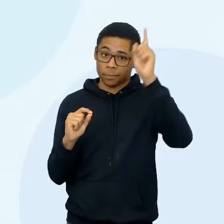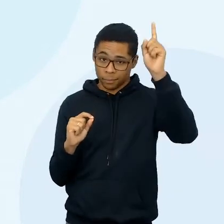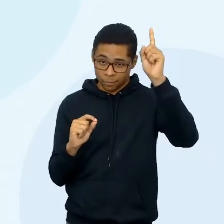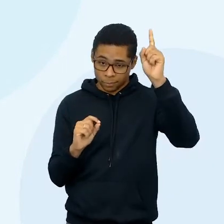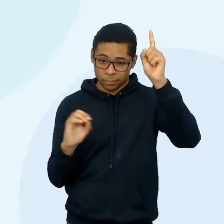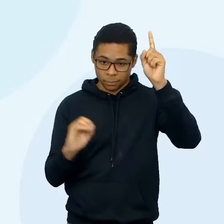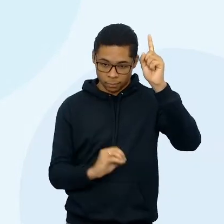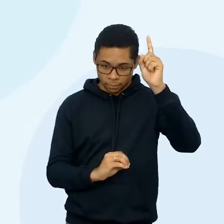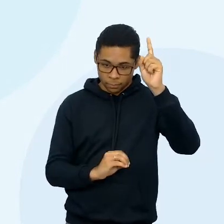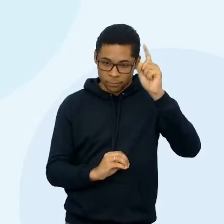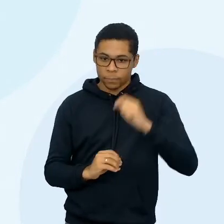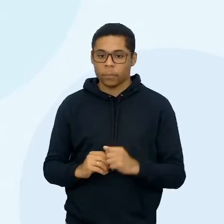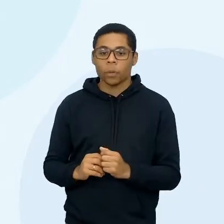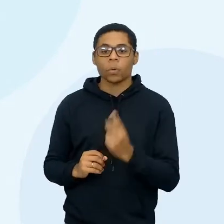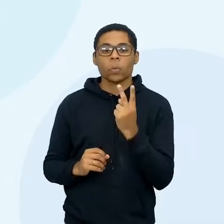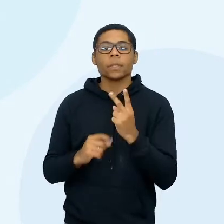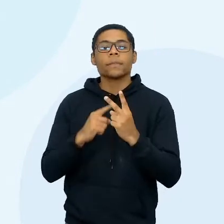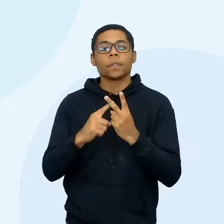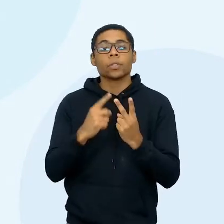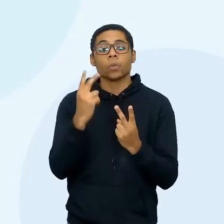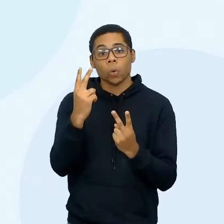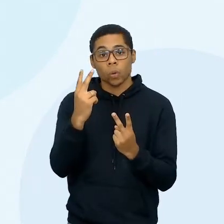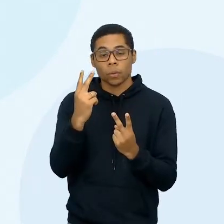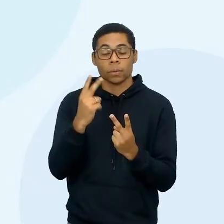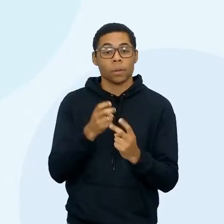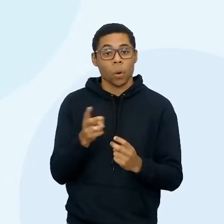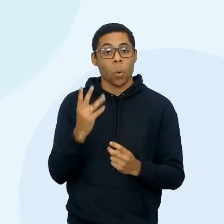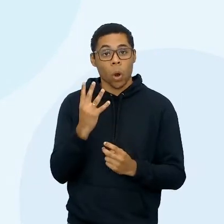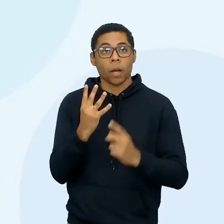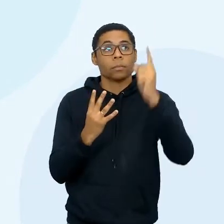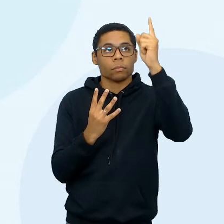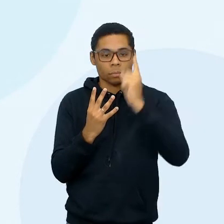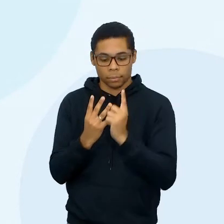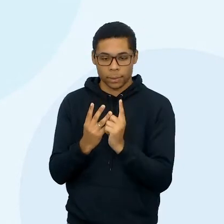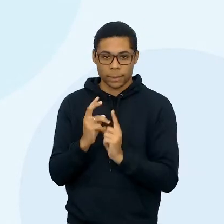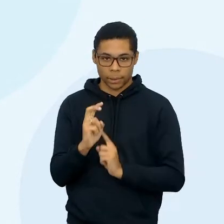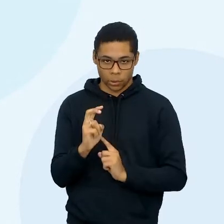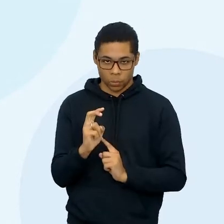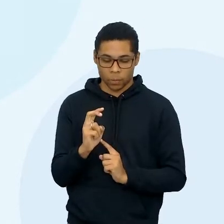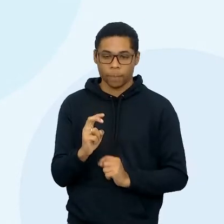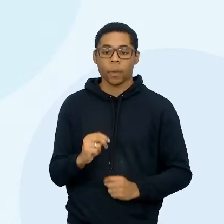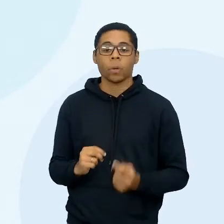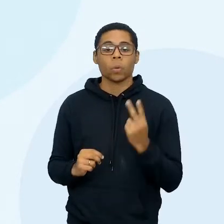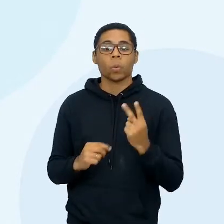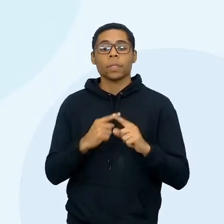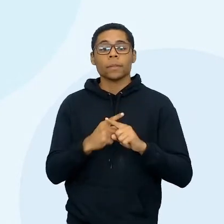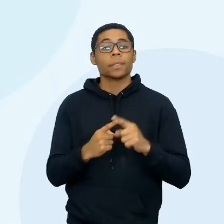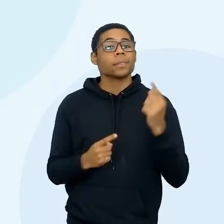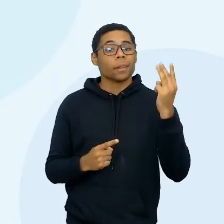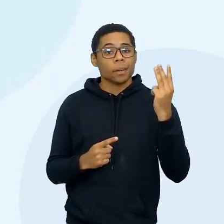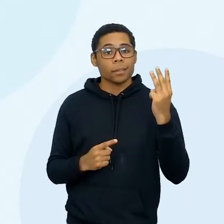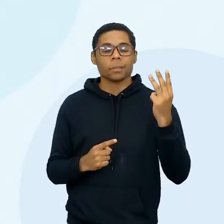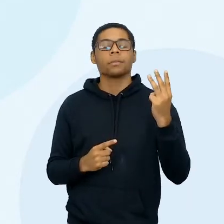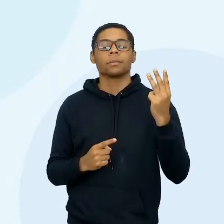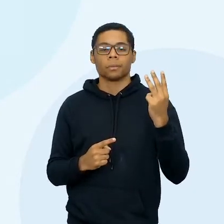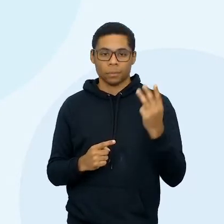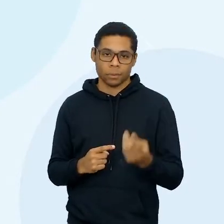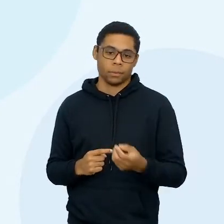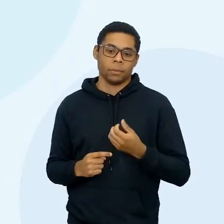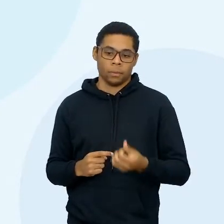vai 1. 2 vezes 2 dá 4 e 1 dá 5. E 2 vezes